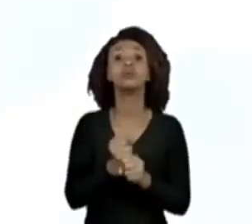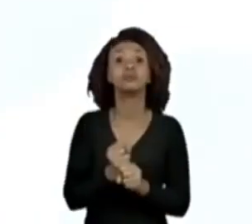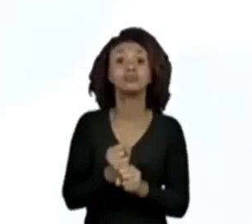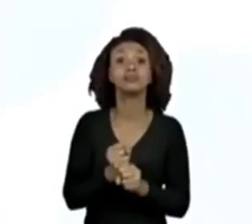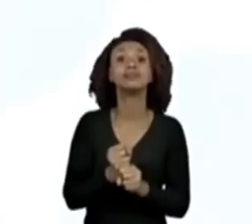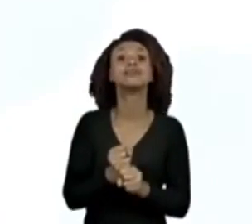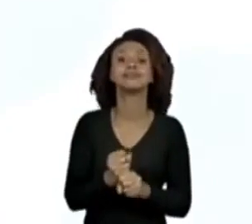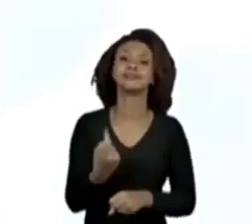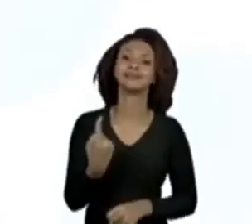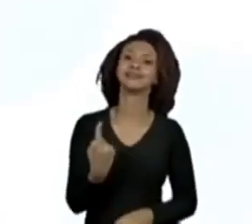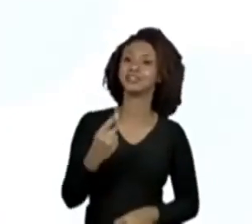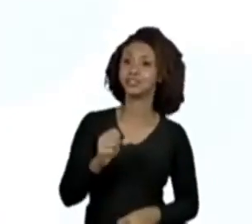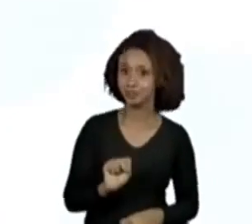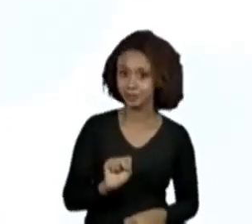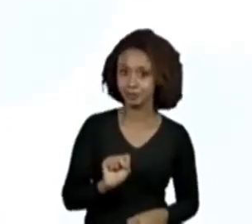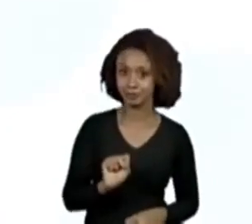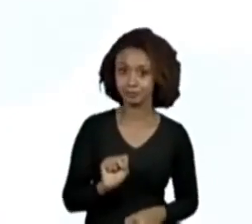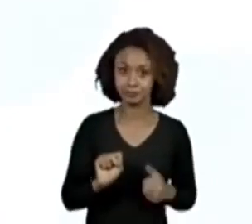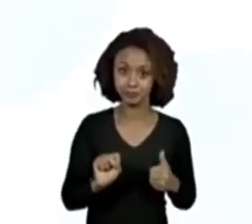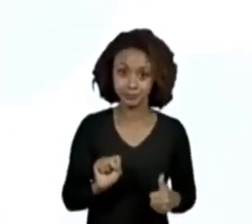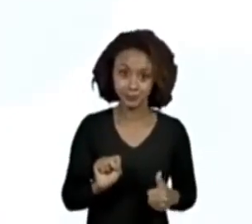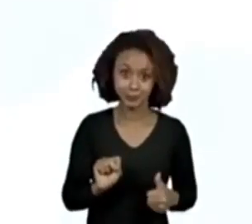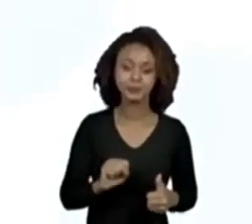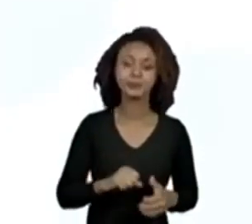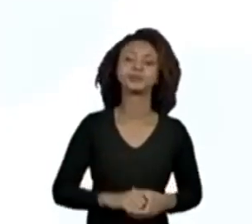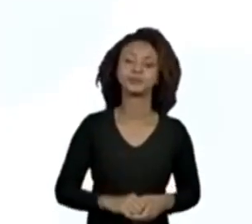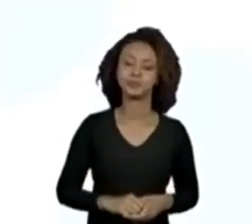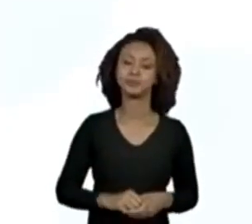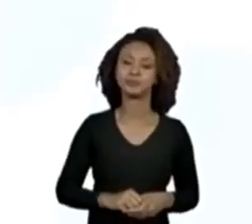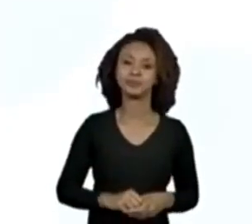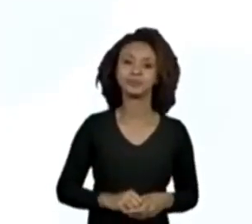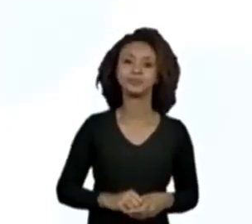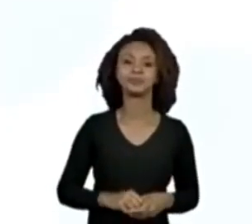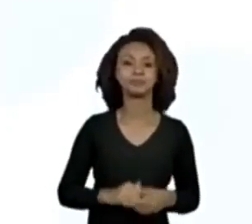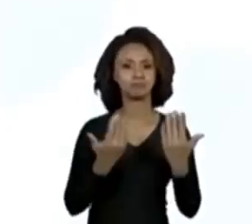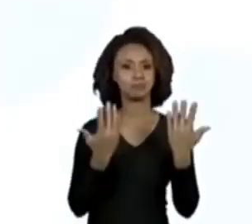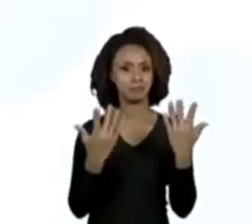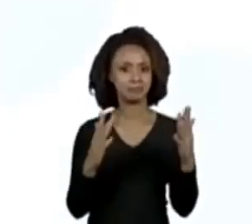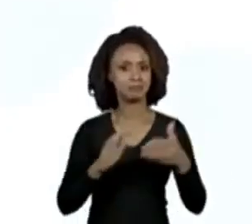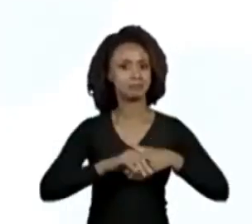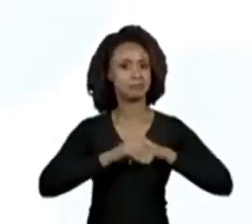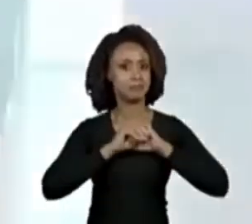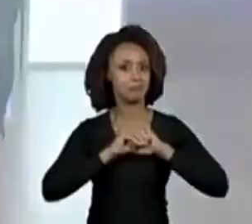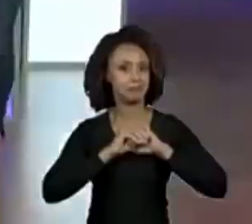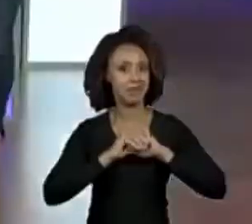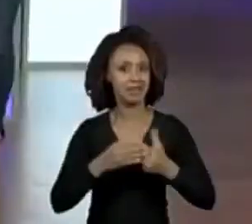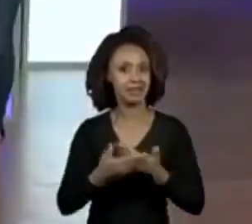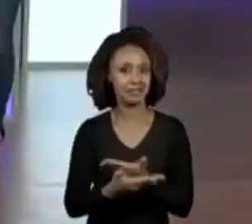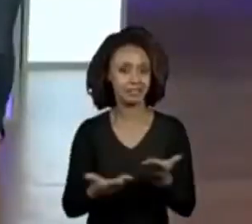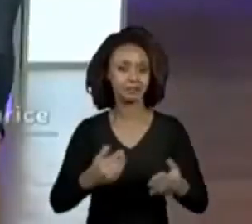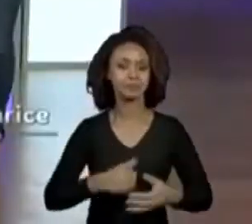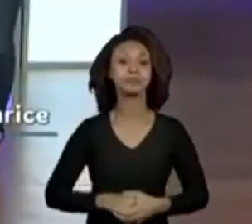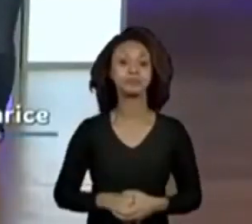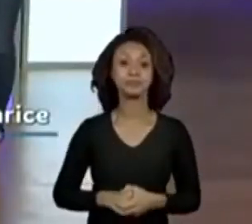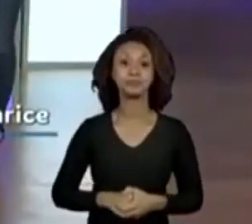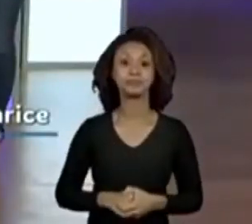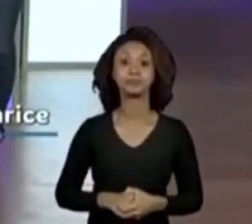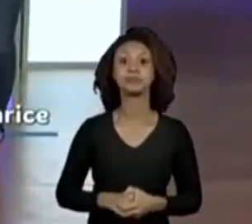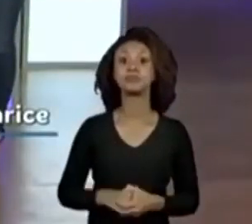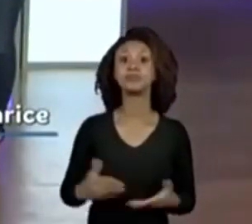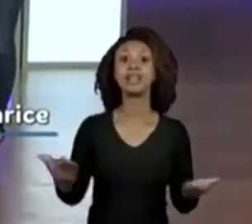18 pães, tá bom? Muito bem, pessoal. Parabéns para vocês. Vamos para o